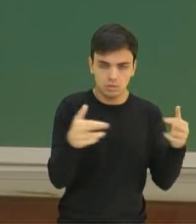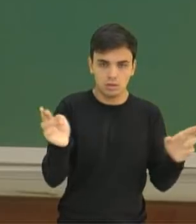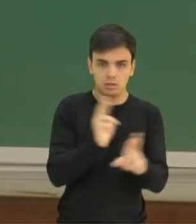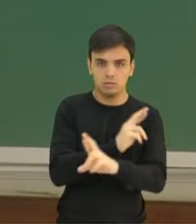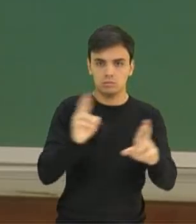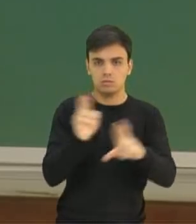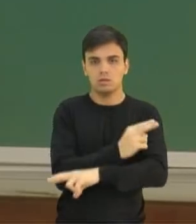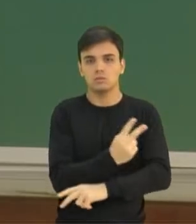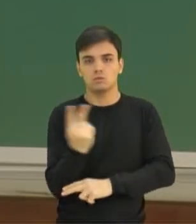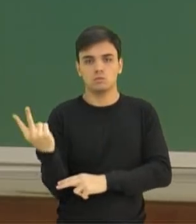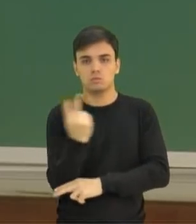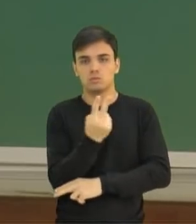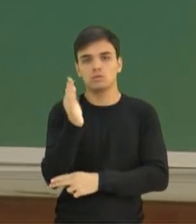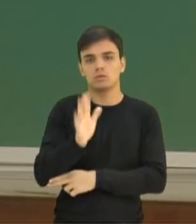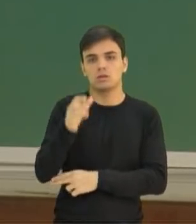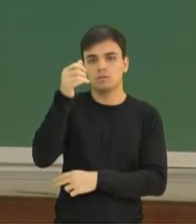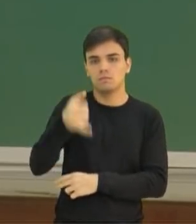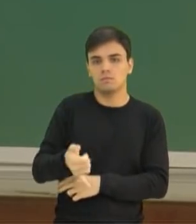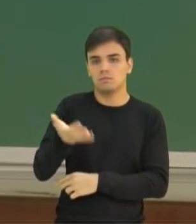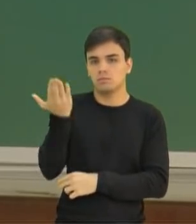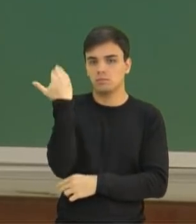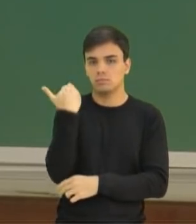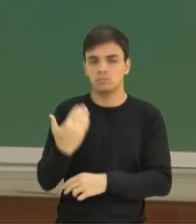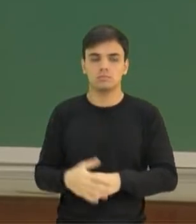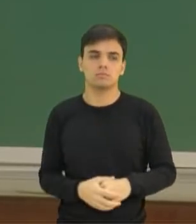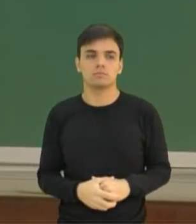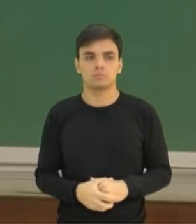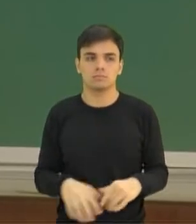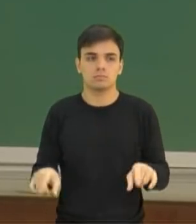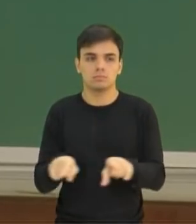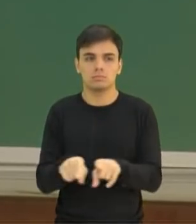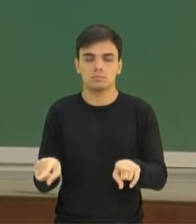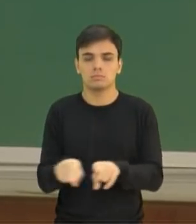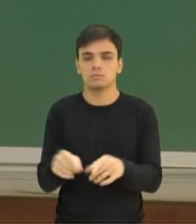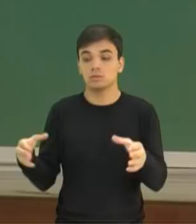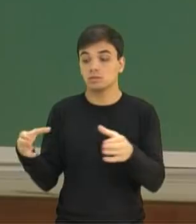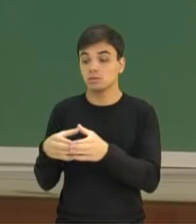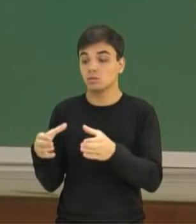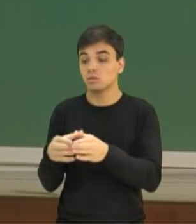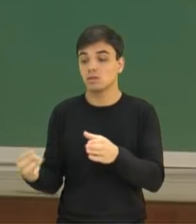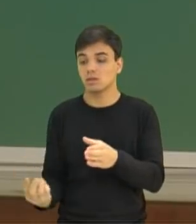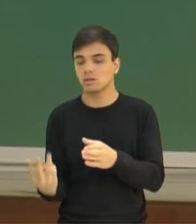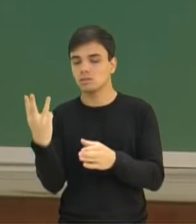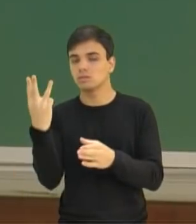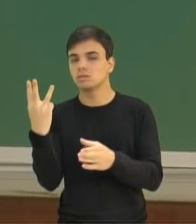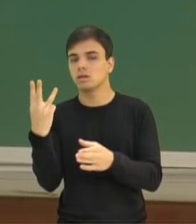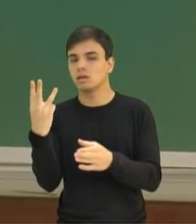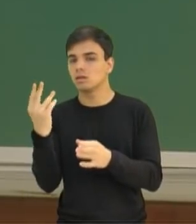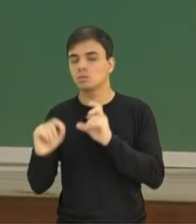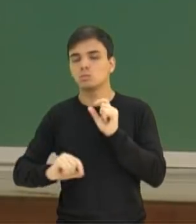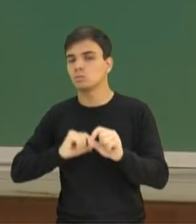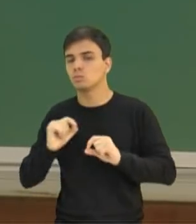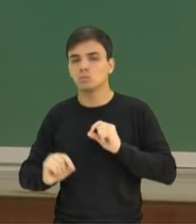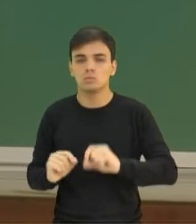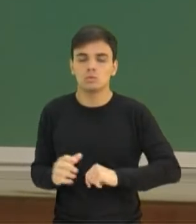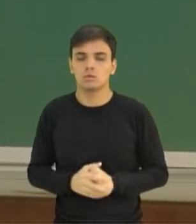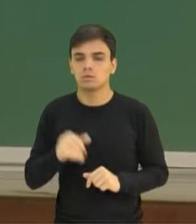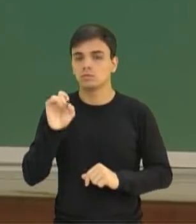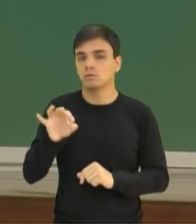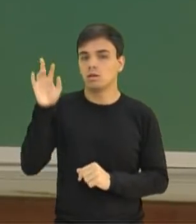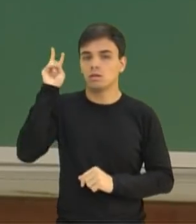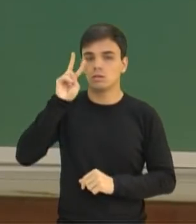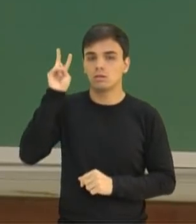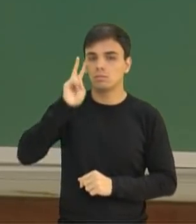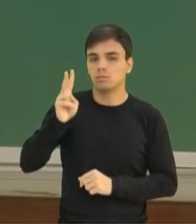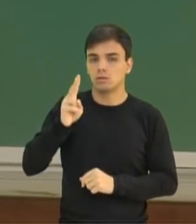com as outras que a gente falou anteriormente, certo? E o setor terciário da economia, então, só relembrando